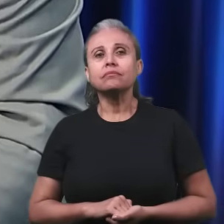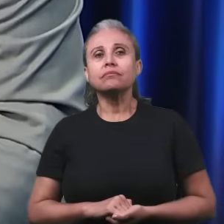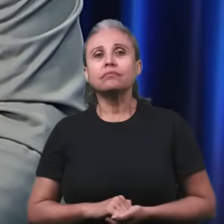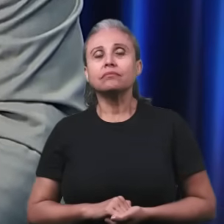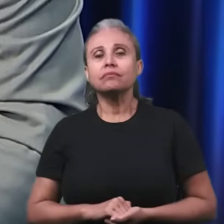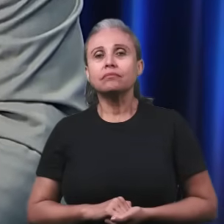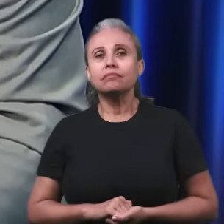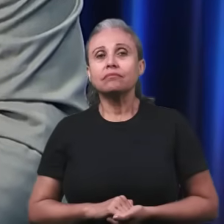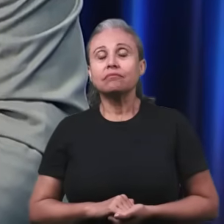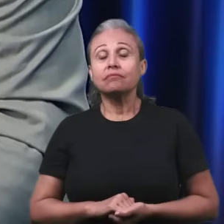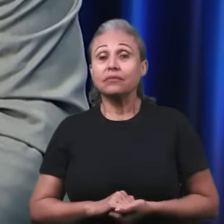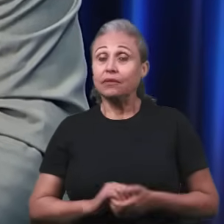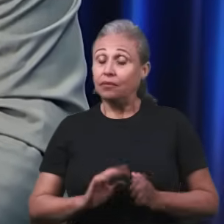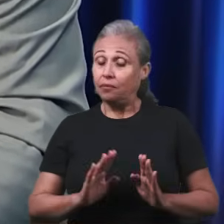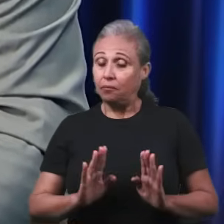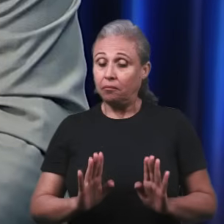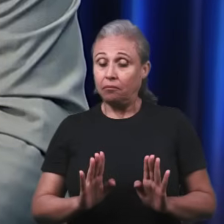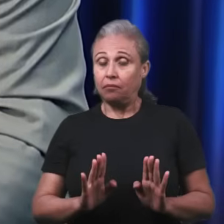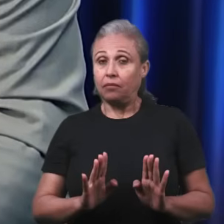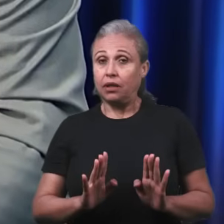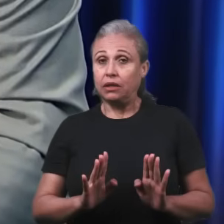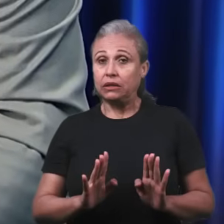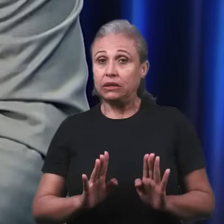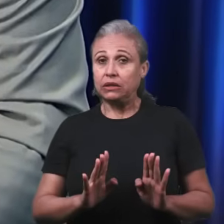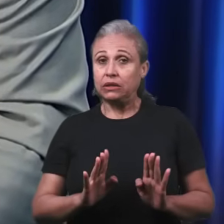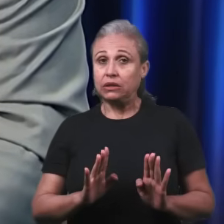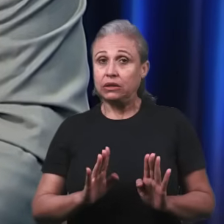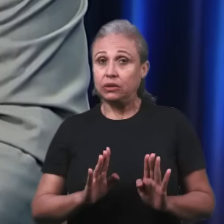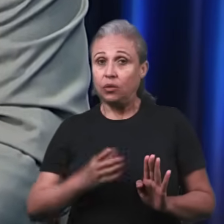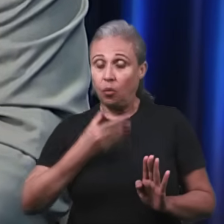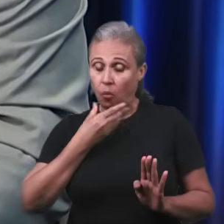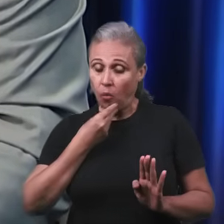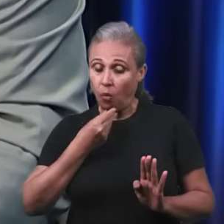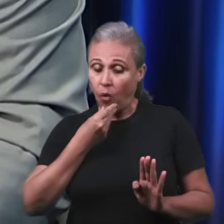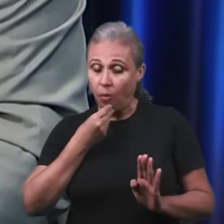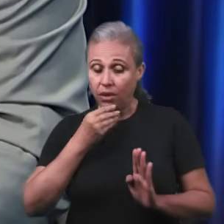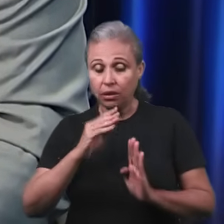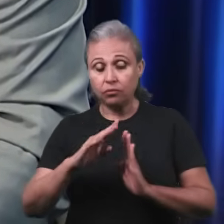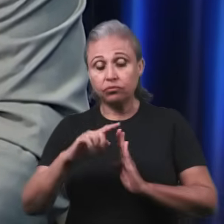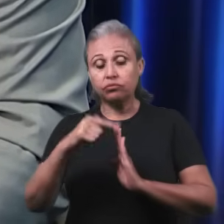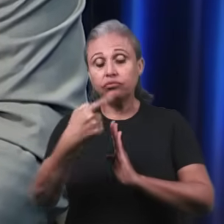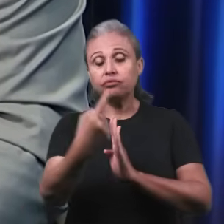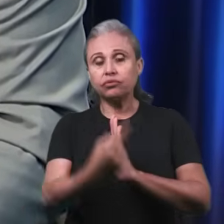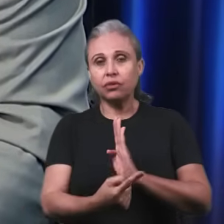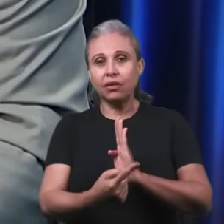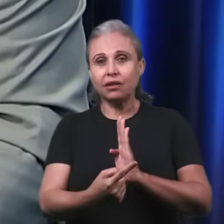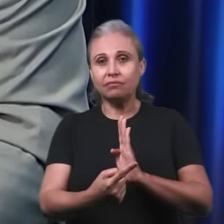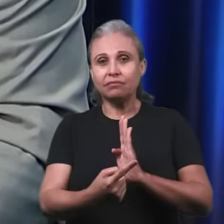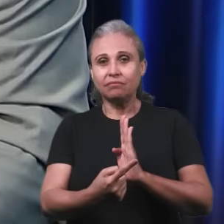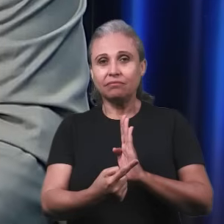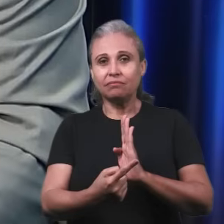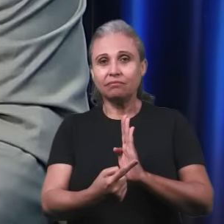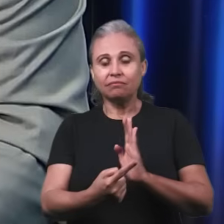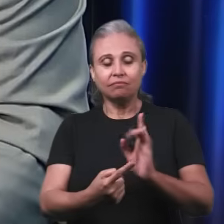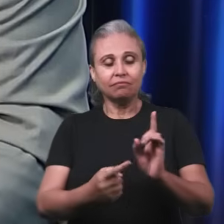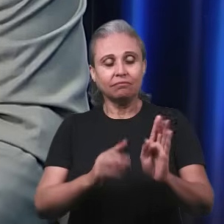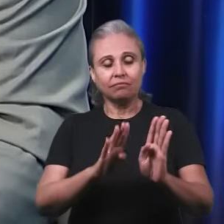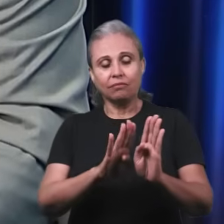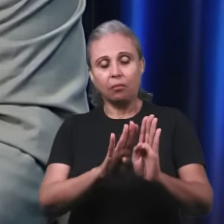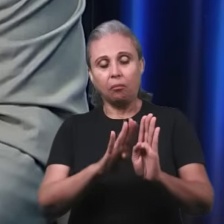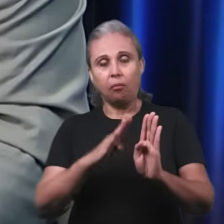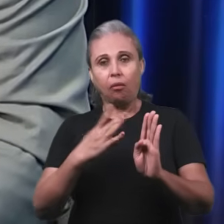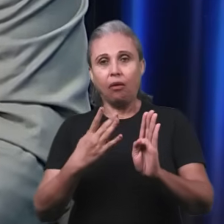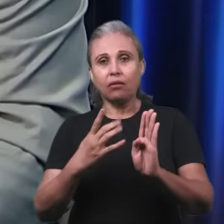Mas ele estava ali do lado de fora e Deus olhou para aquele homem. Glória a Deus por